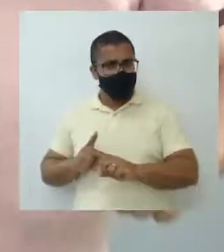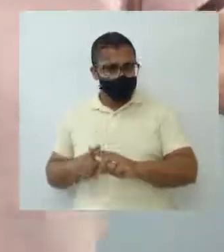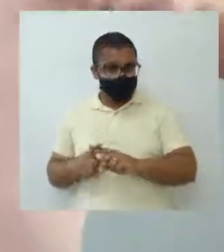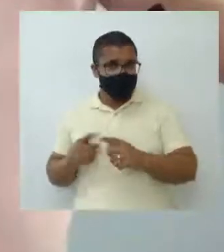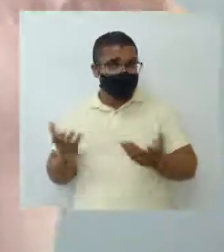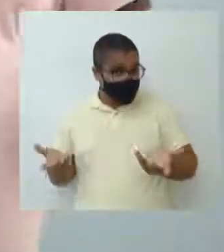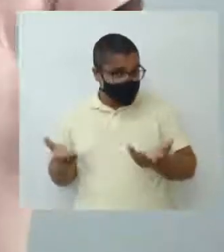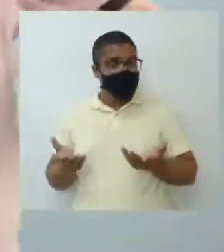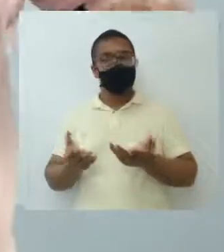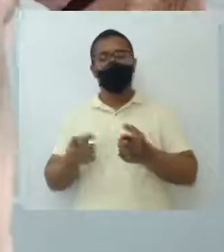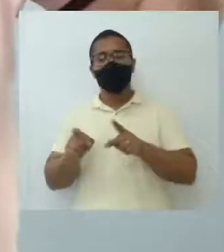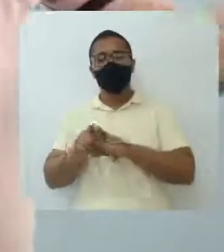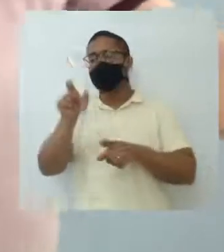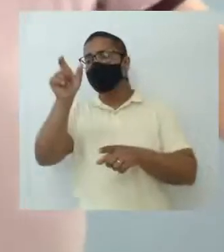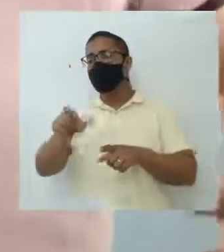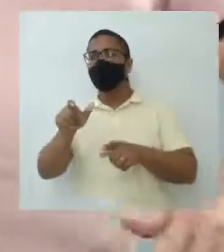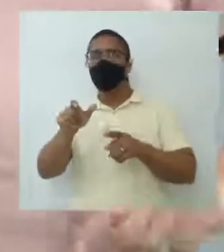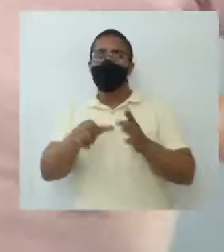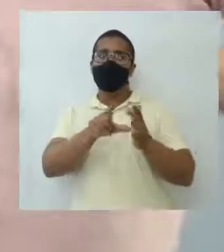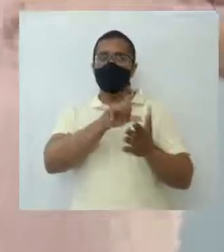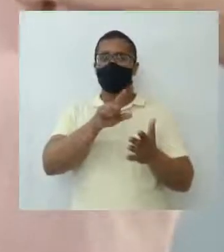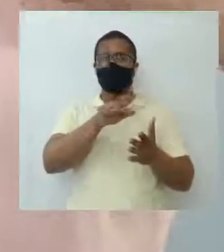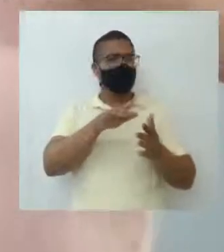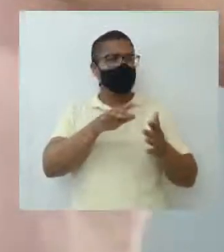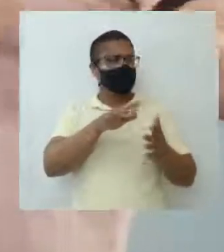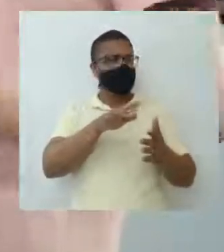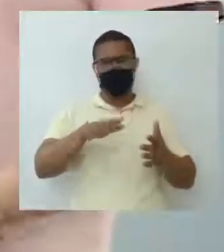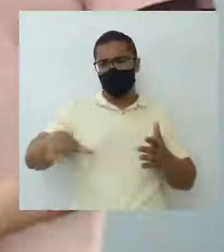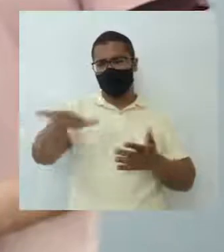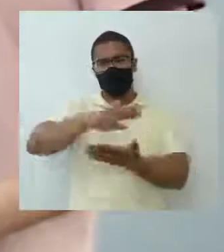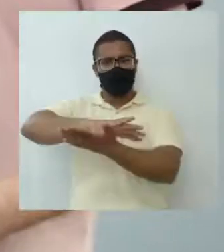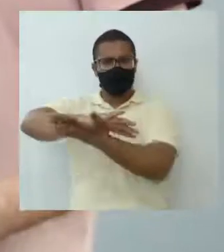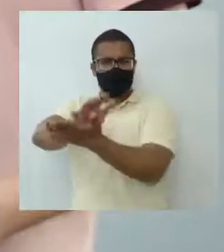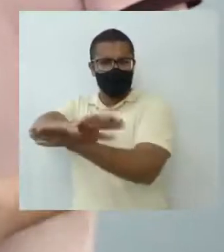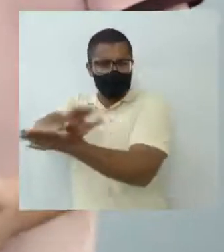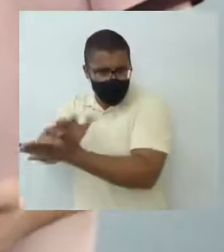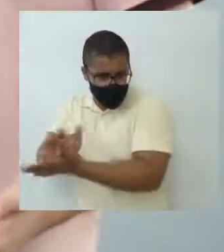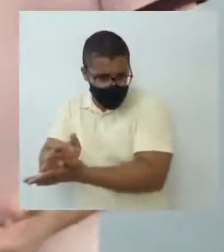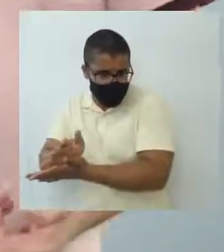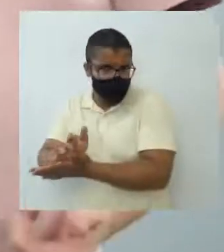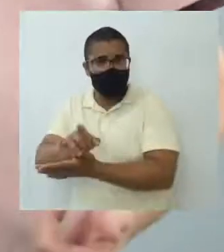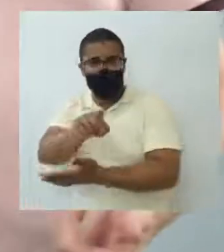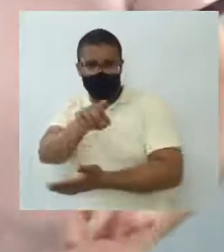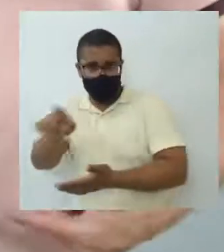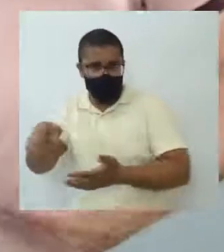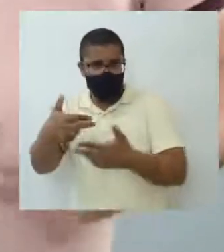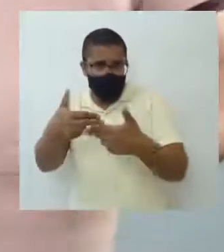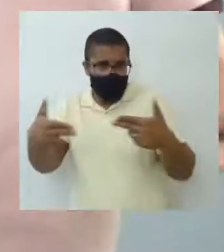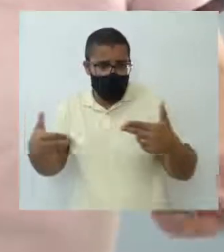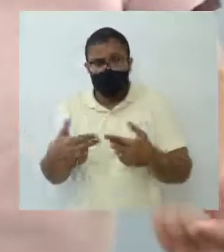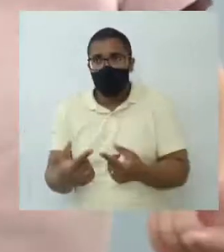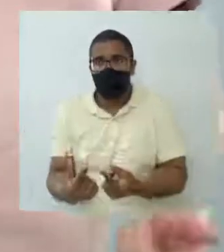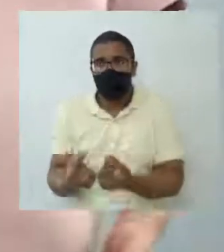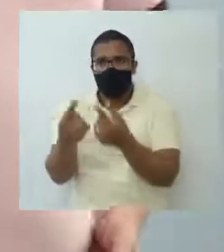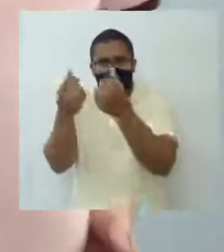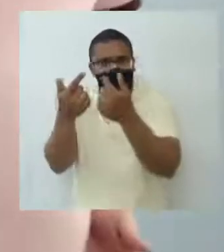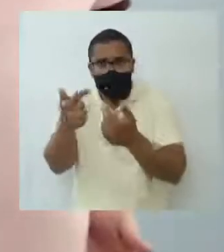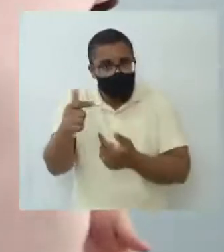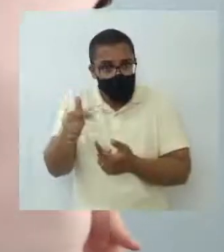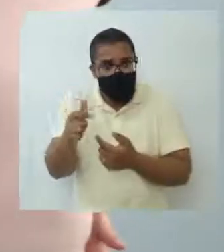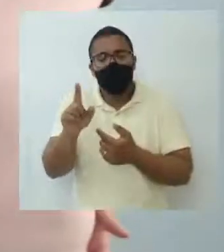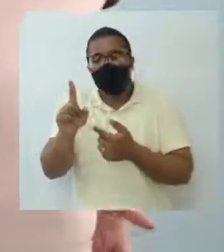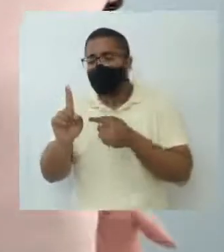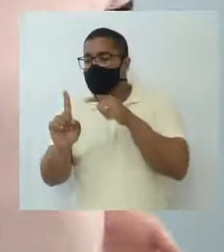empobrecido, aquele que é humilhado, aquele que não tem, certo? Não tem os bens materiais. E